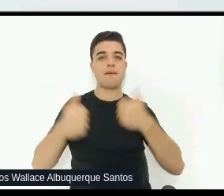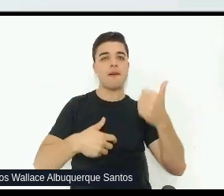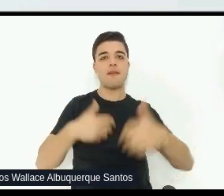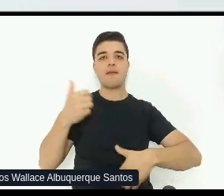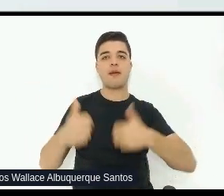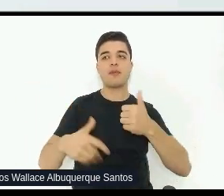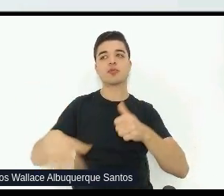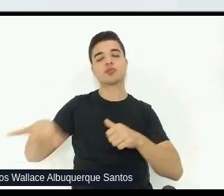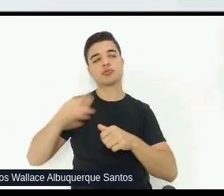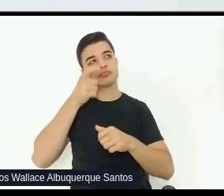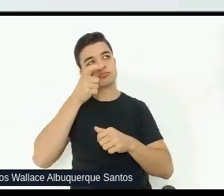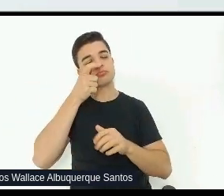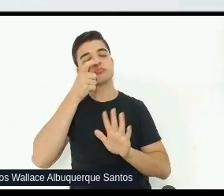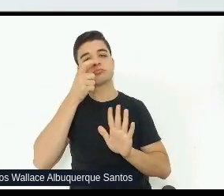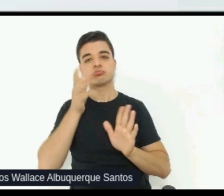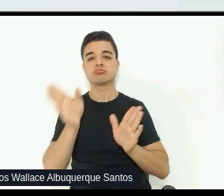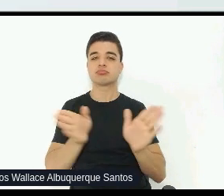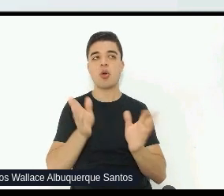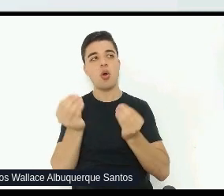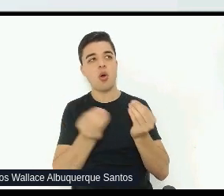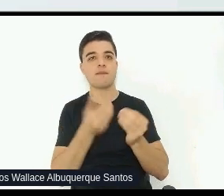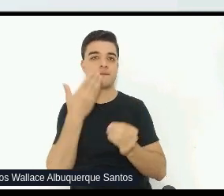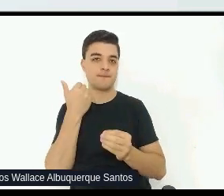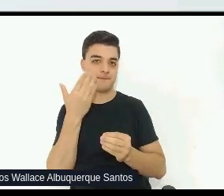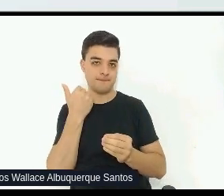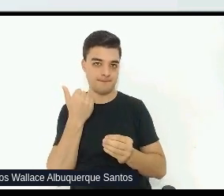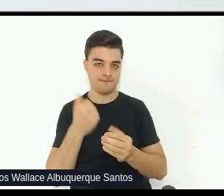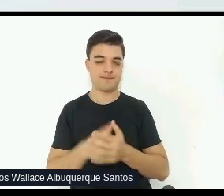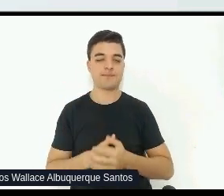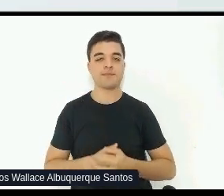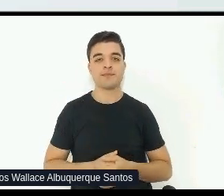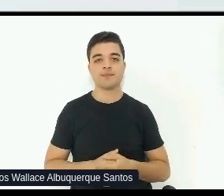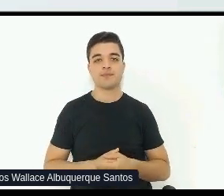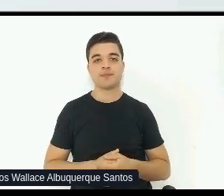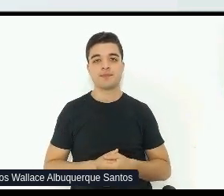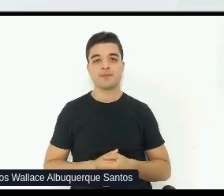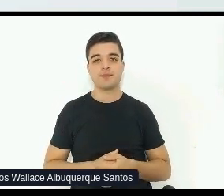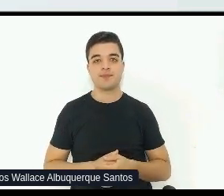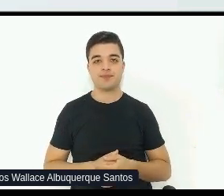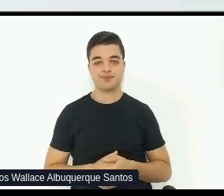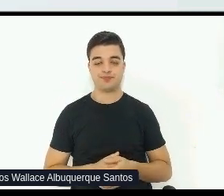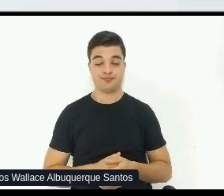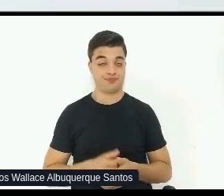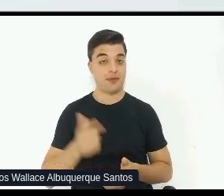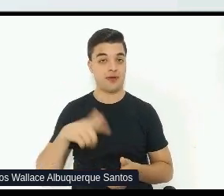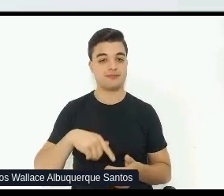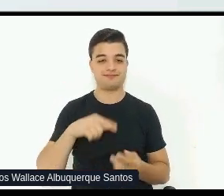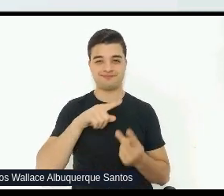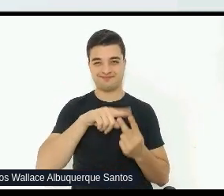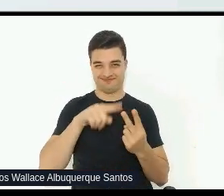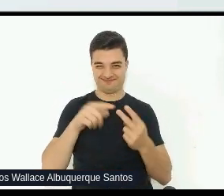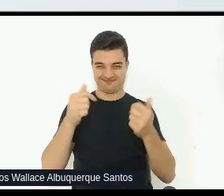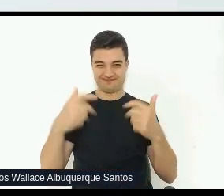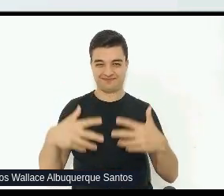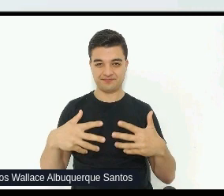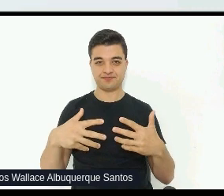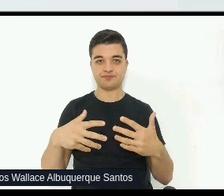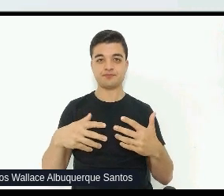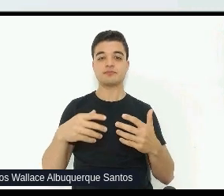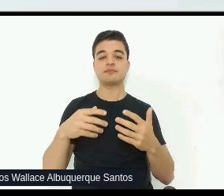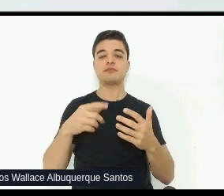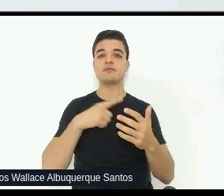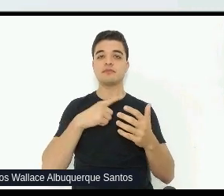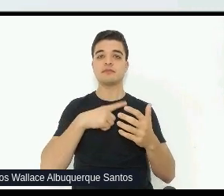gente vai mostrar dentro das heurísticas, né? Ele pede que ele recomenda que a gente defina uma escala de